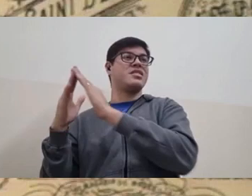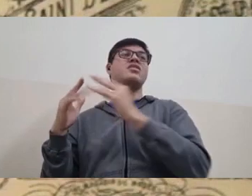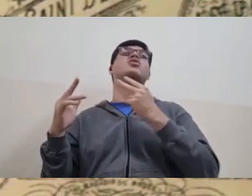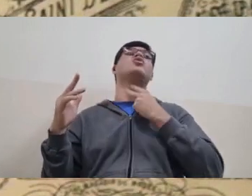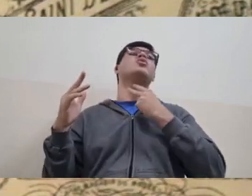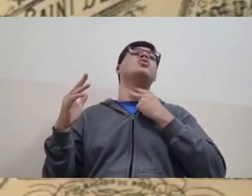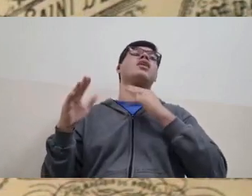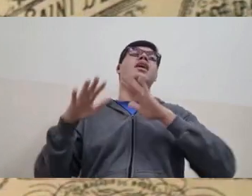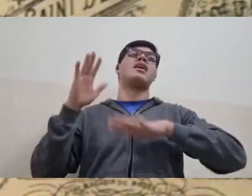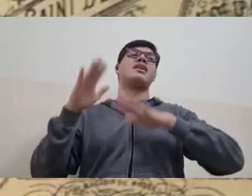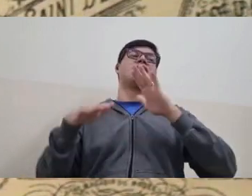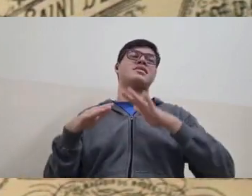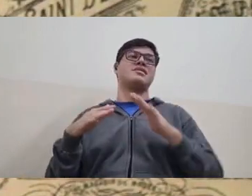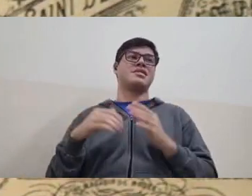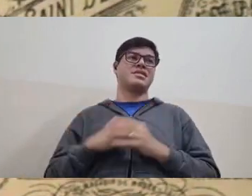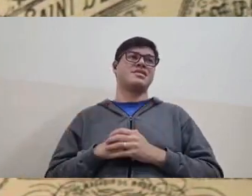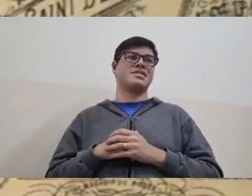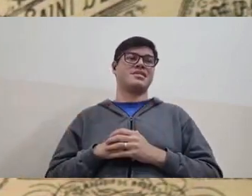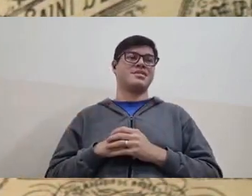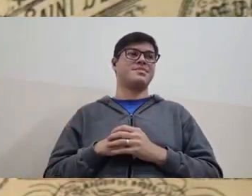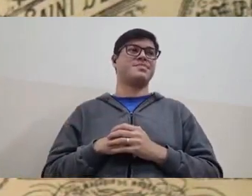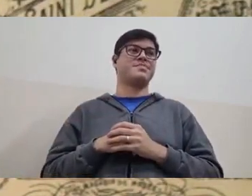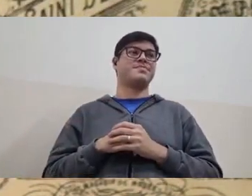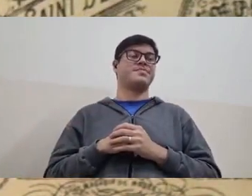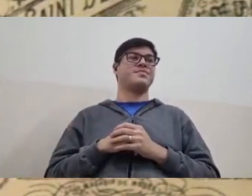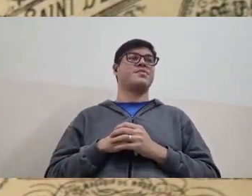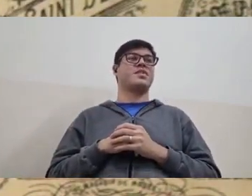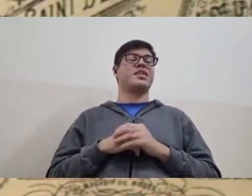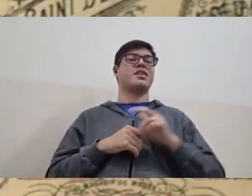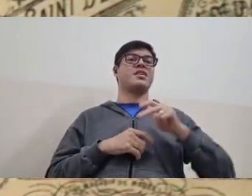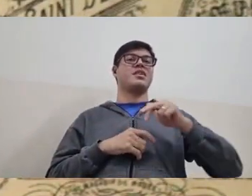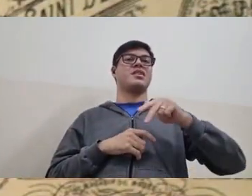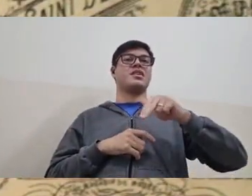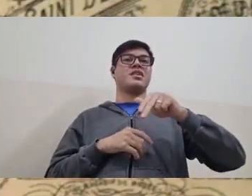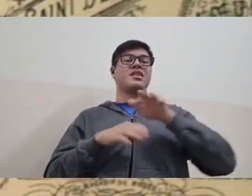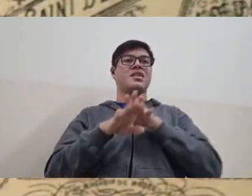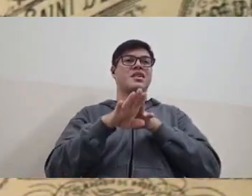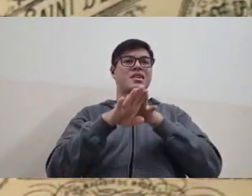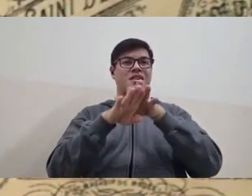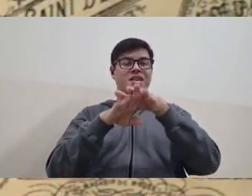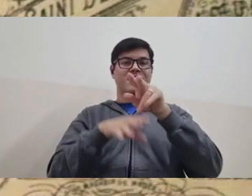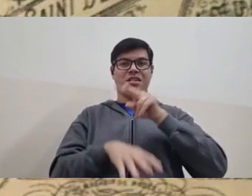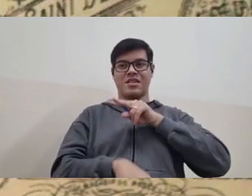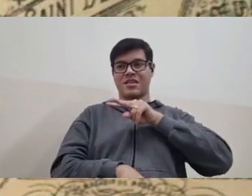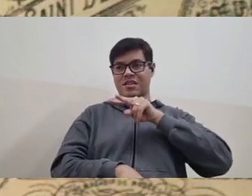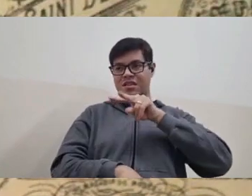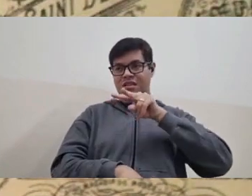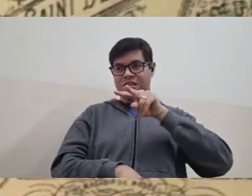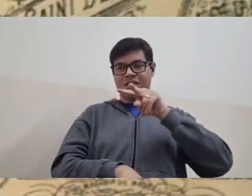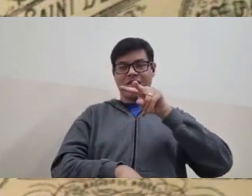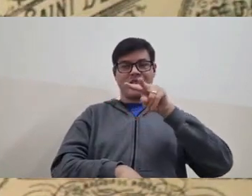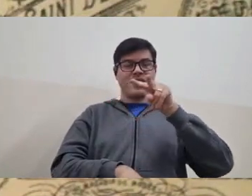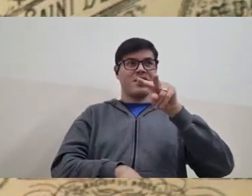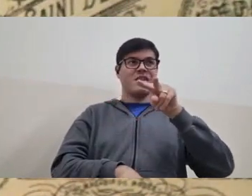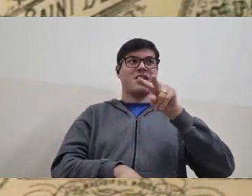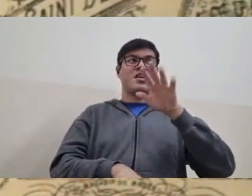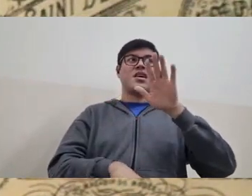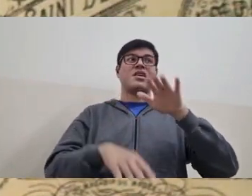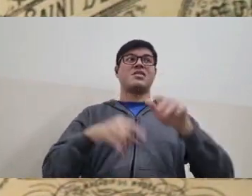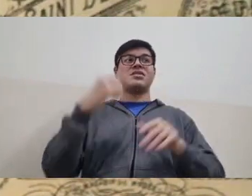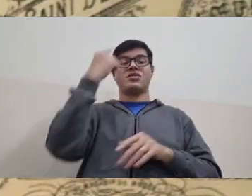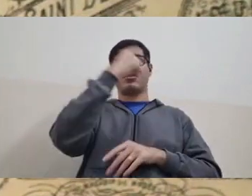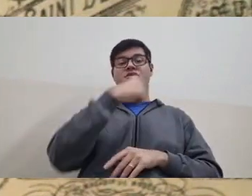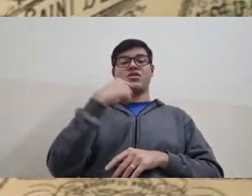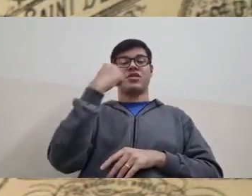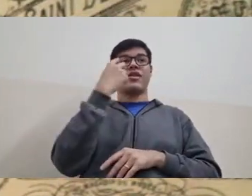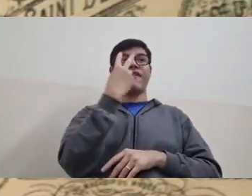garantir que não haja tráfego humano no local. Então, você vai passar, por exemplo, numa calçada, você teria que impedir durante